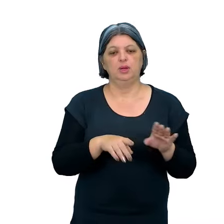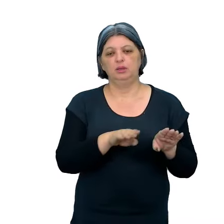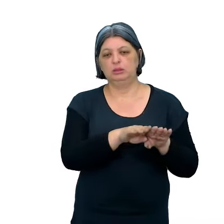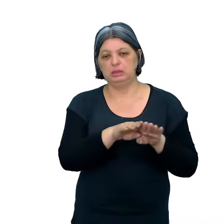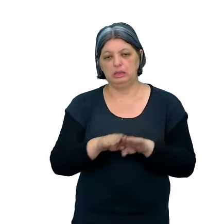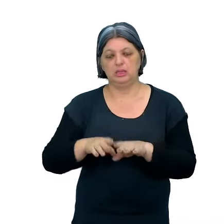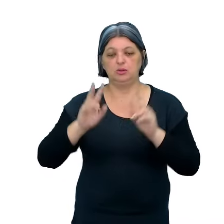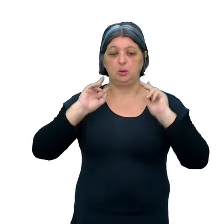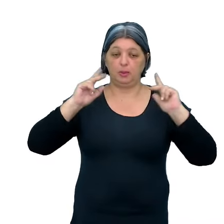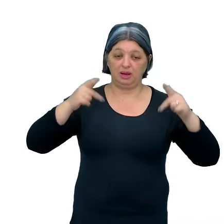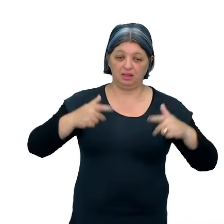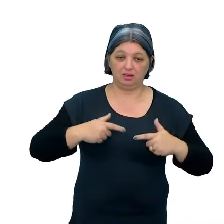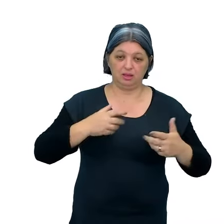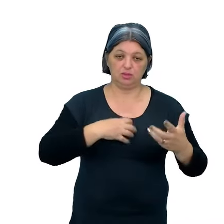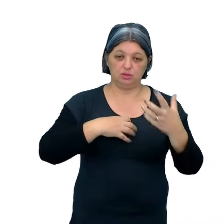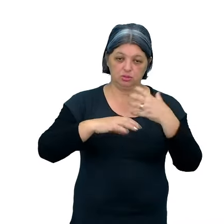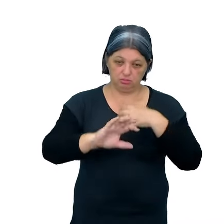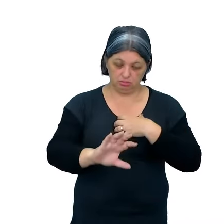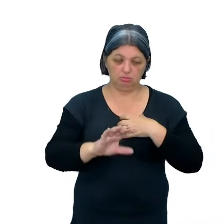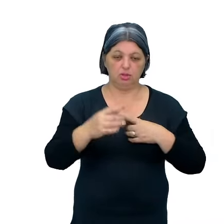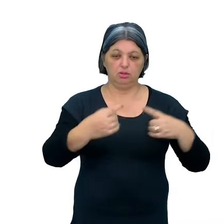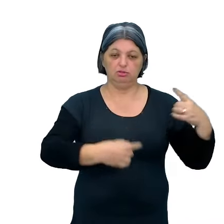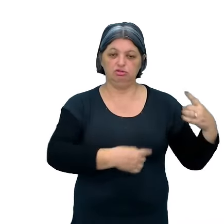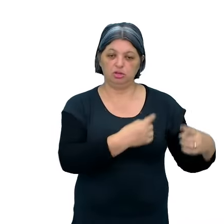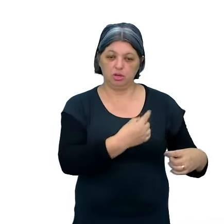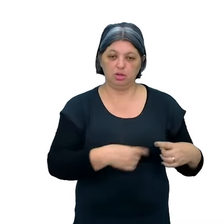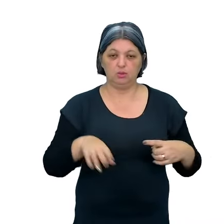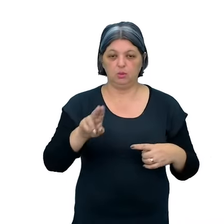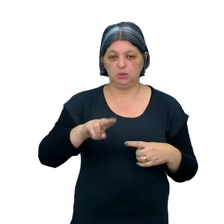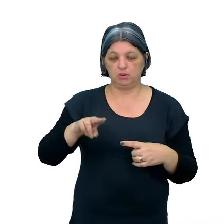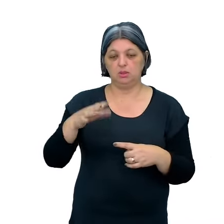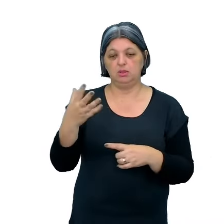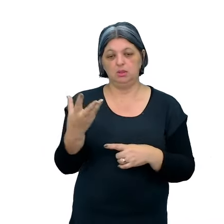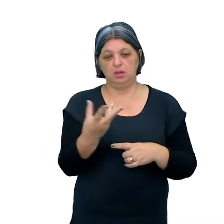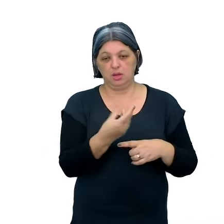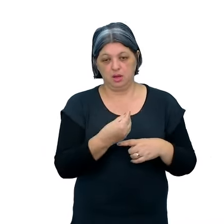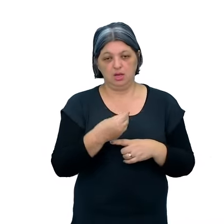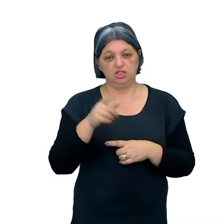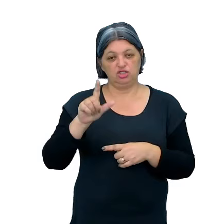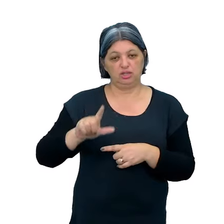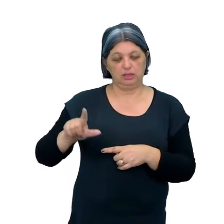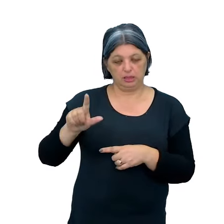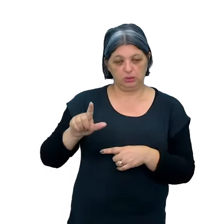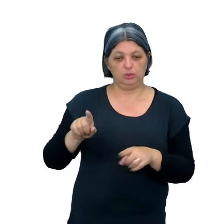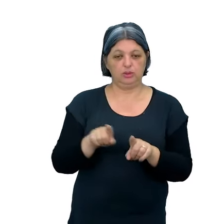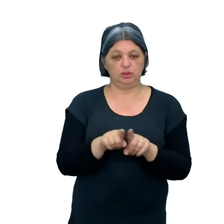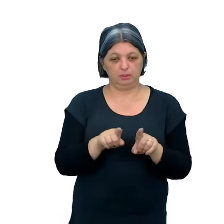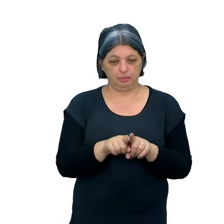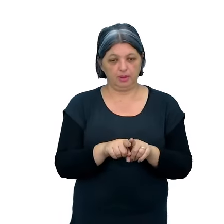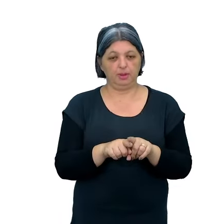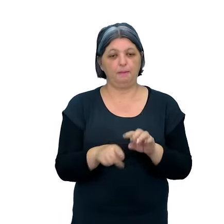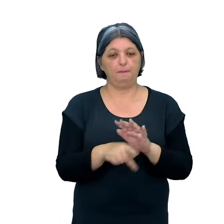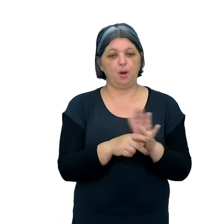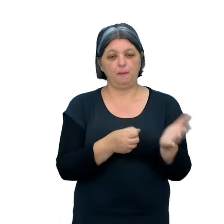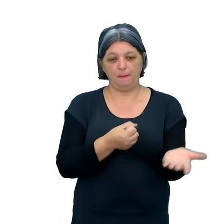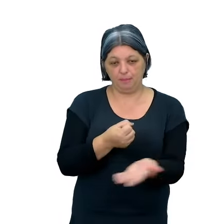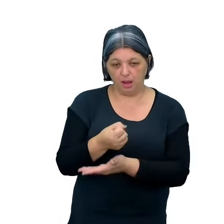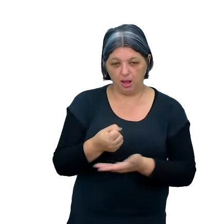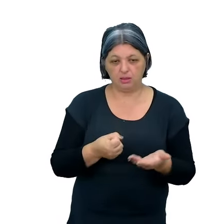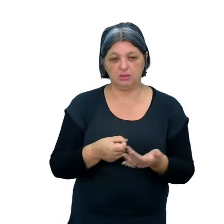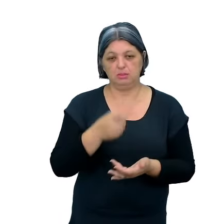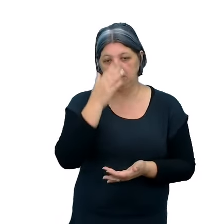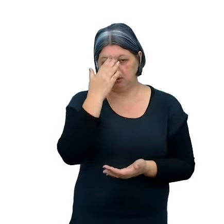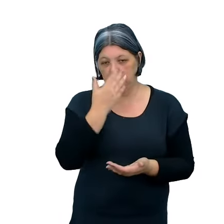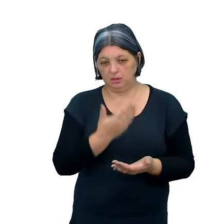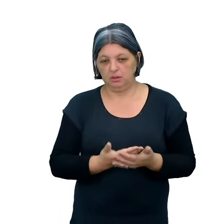a empatia e o diálogo com base na arte e na literatura, o contato com valores, crenças,